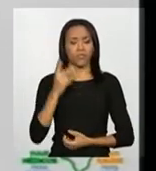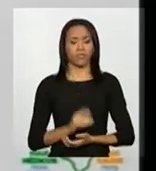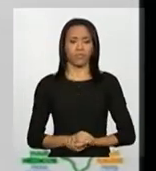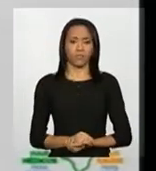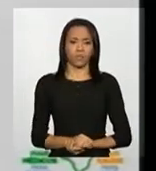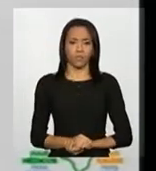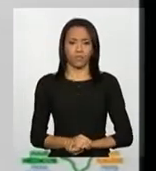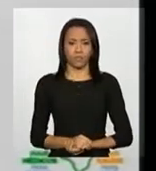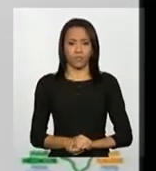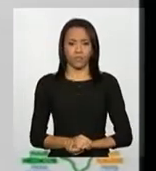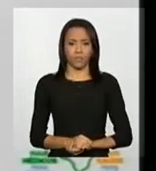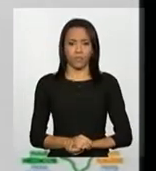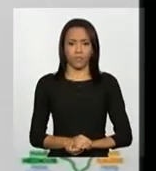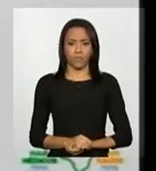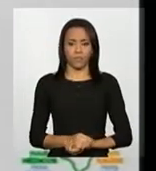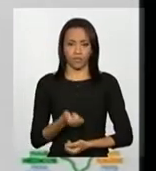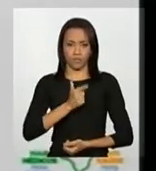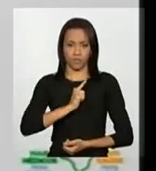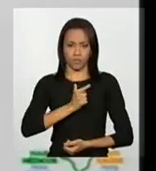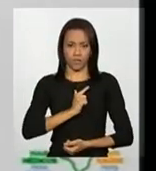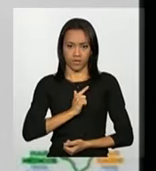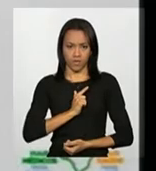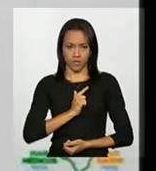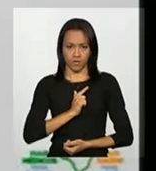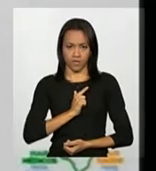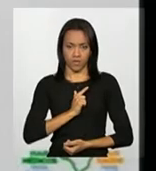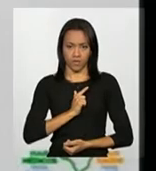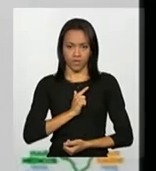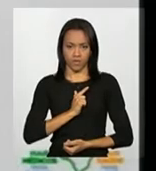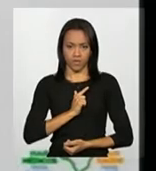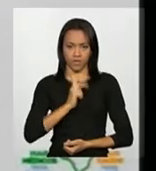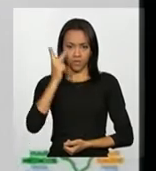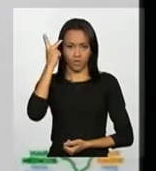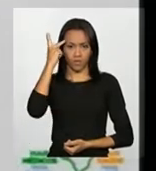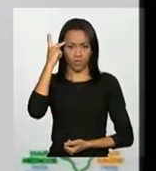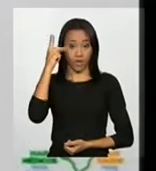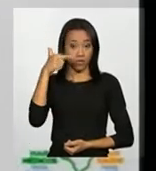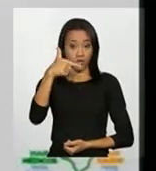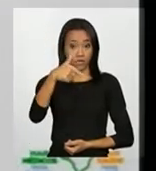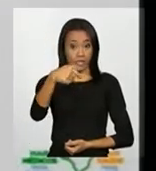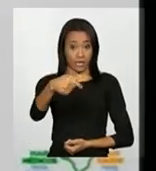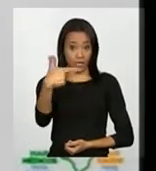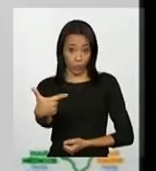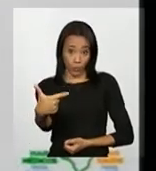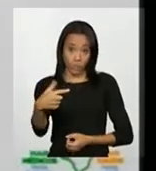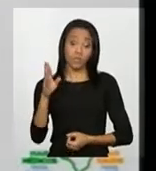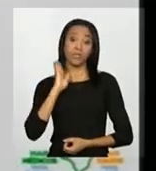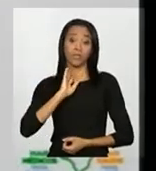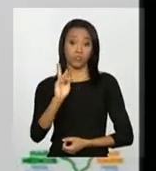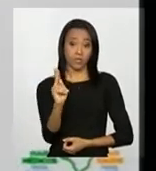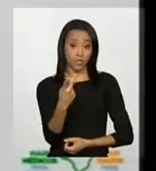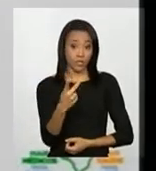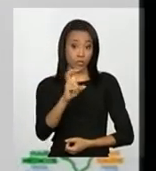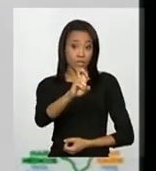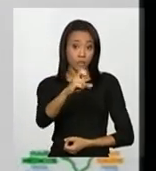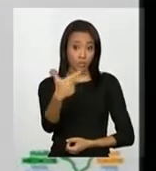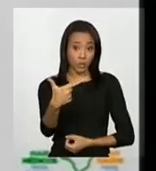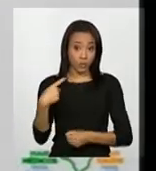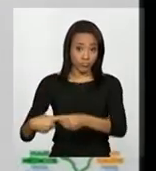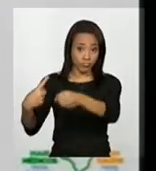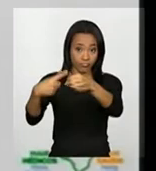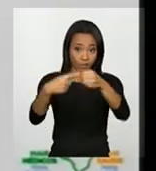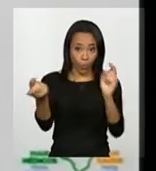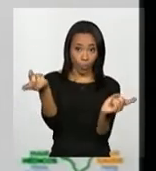eh com São Paulo aliás São Paulo 72 municípios e o estado de Minas melhor dizendo com 52 municípios